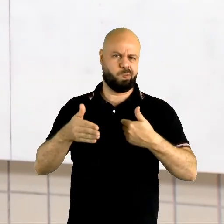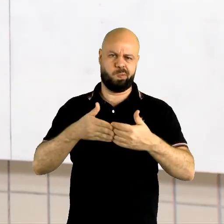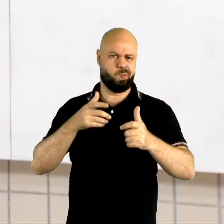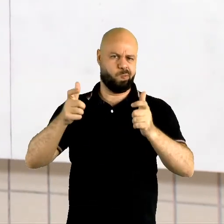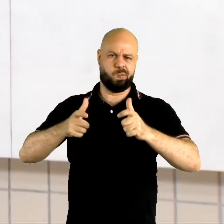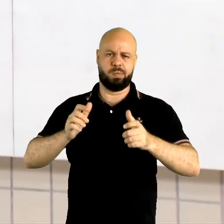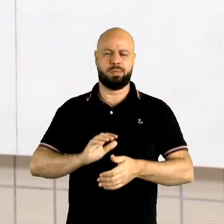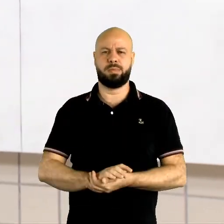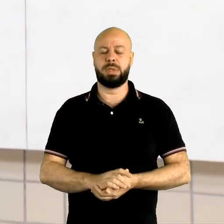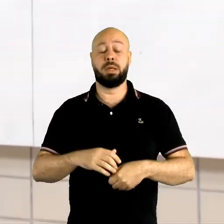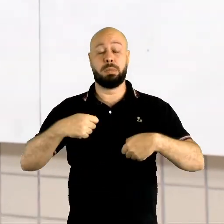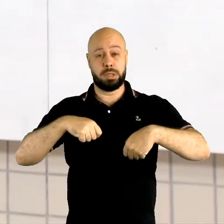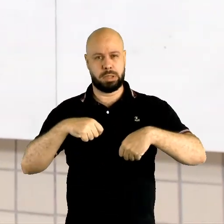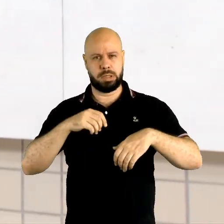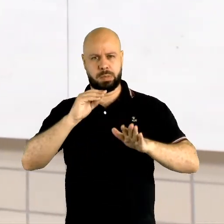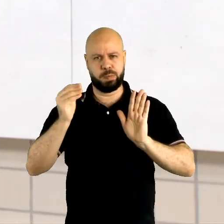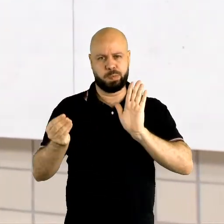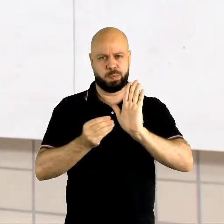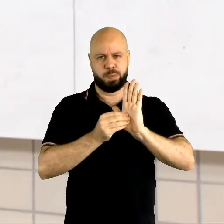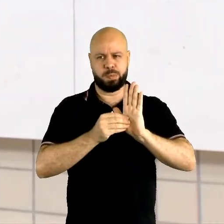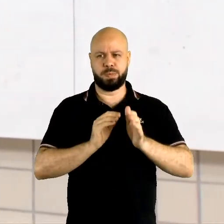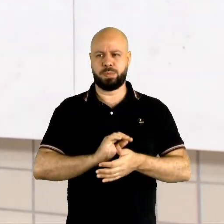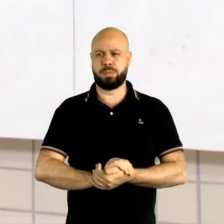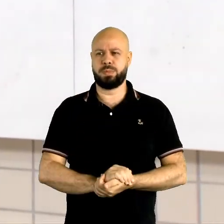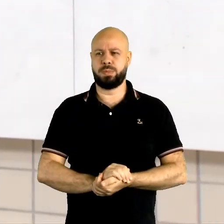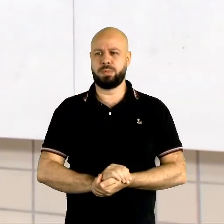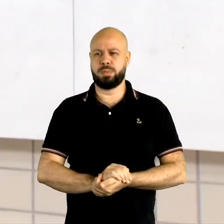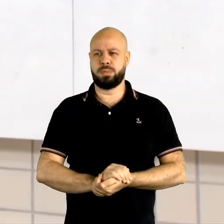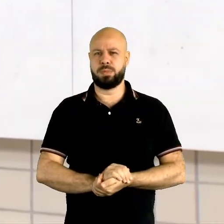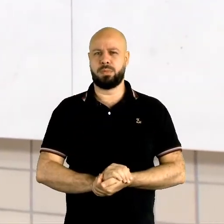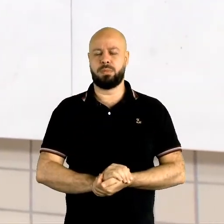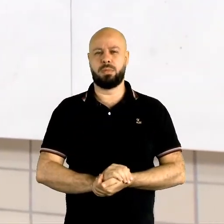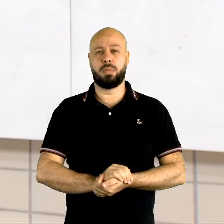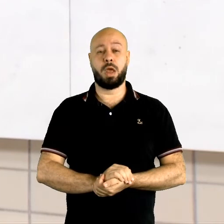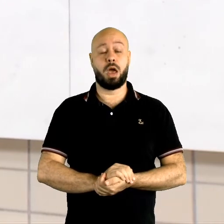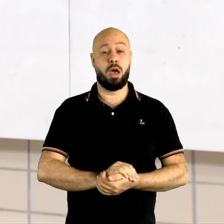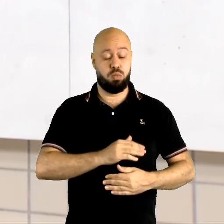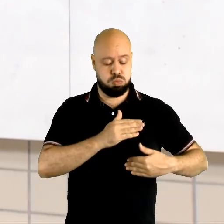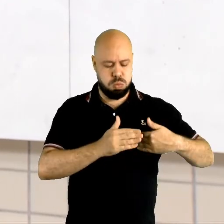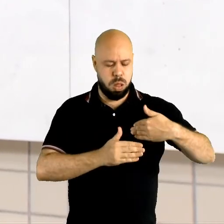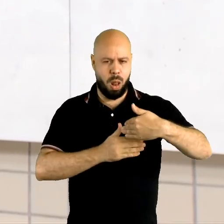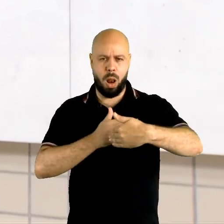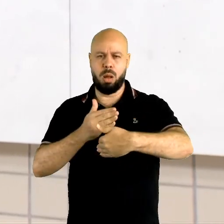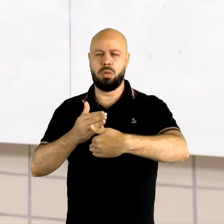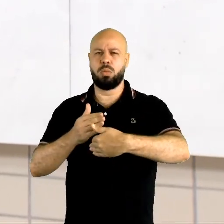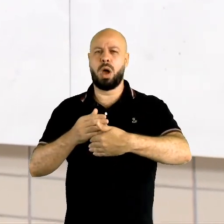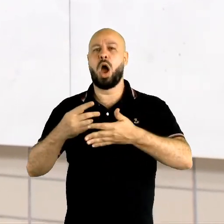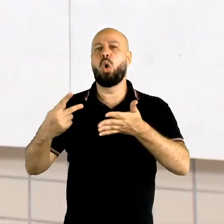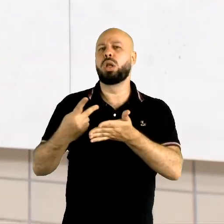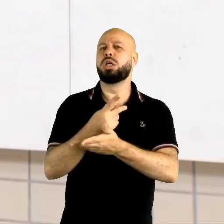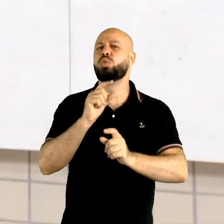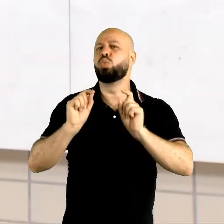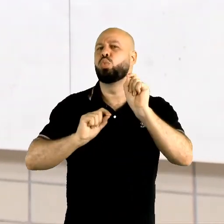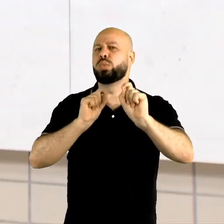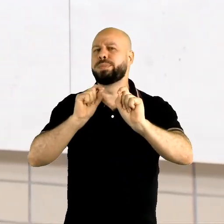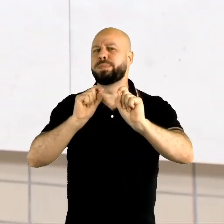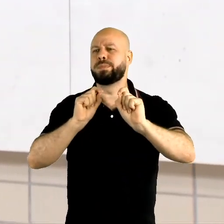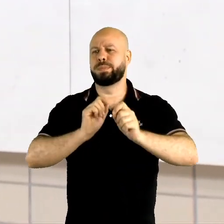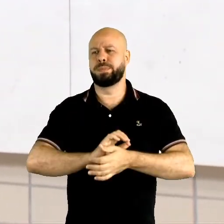você tem que colocar onde acontece a história. Aí, o desenvolvimento, o que acontece na história, o que